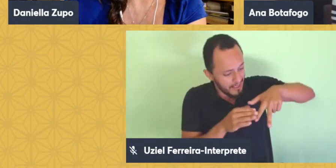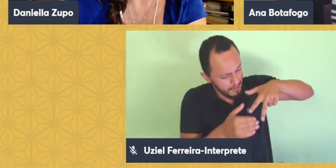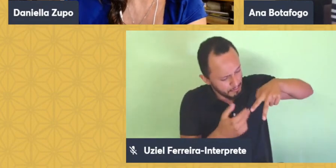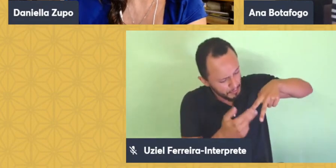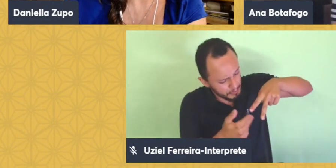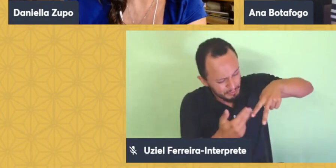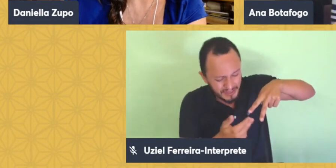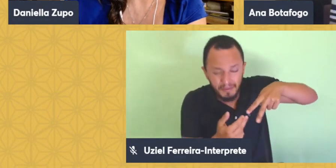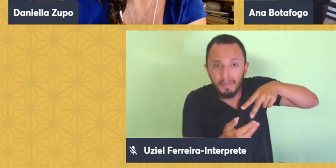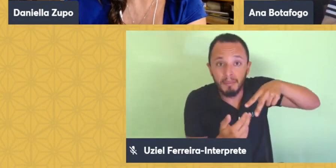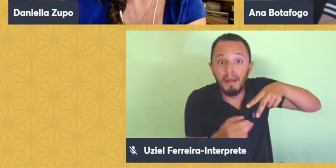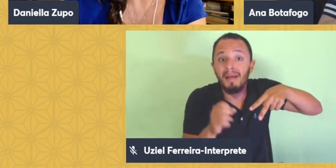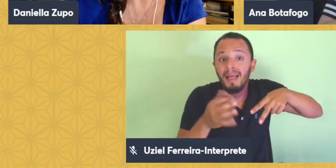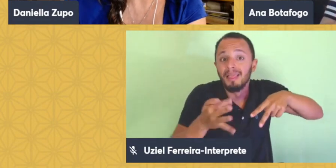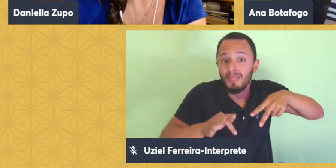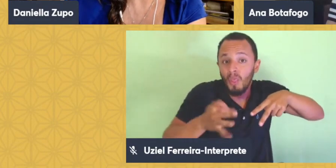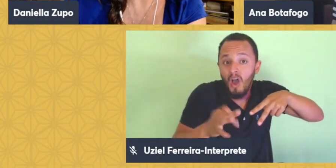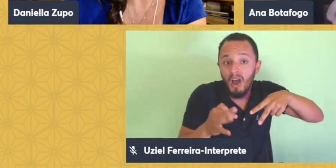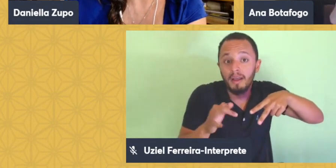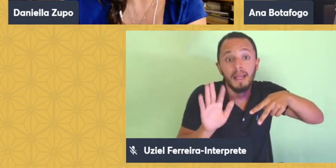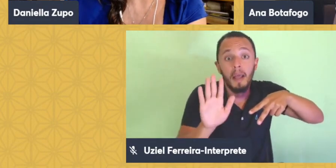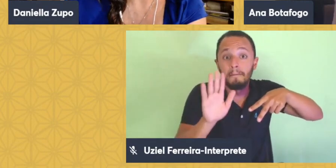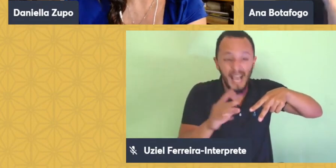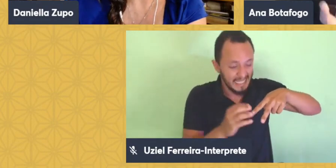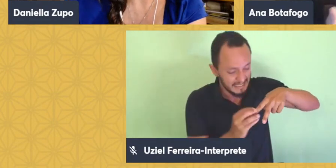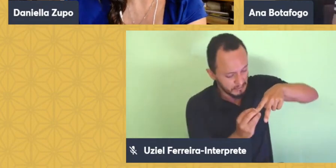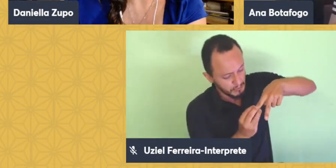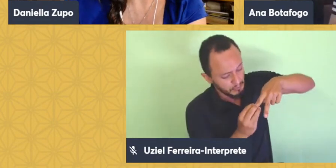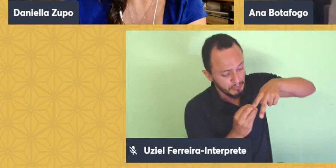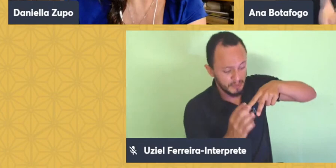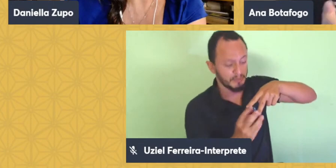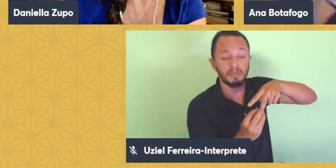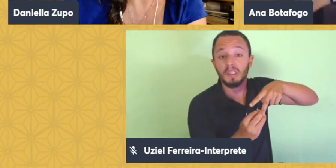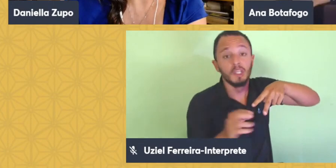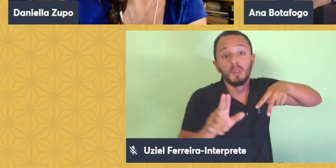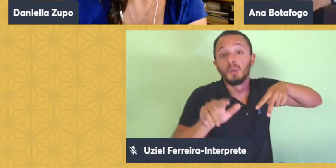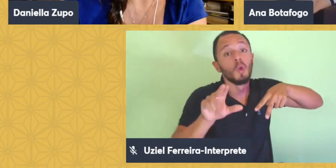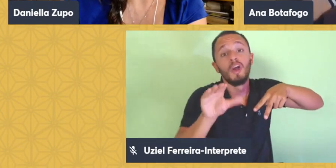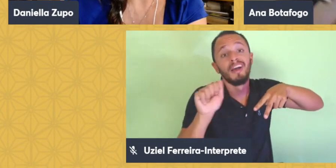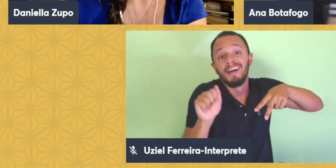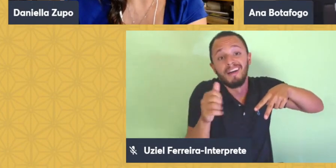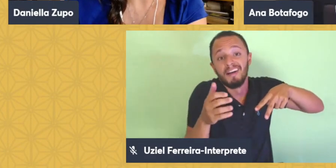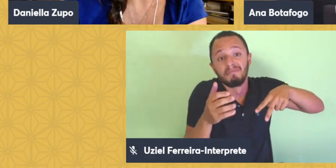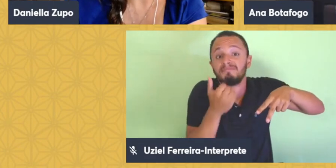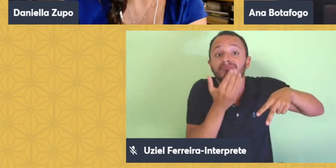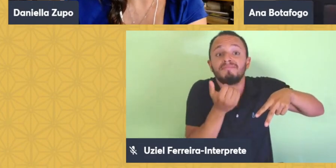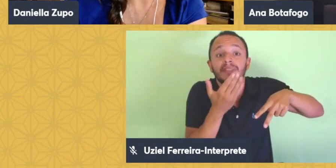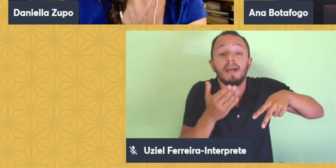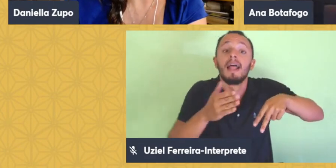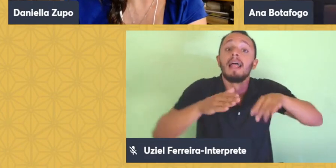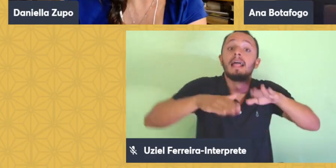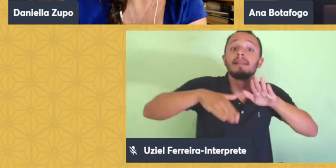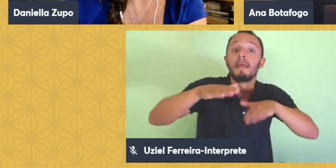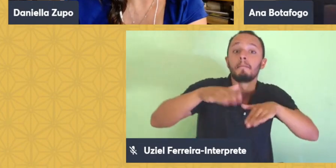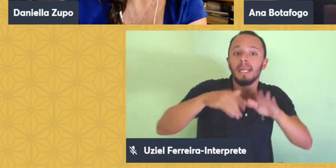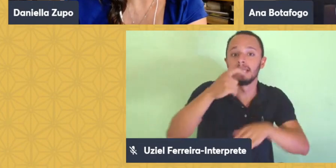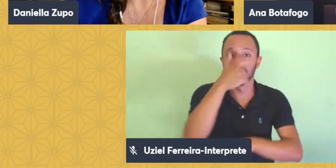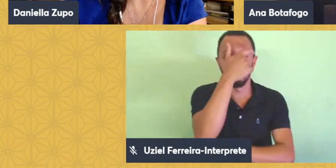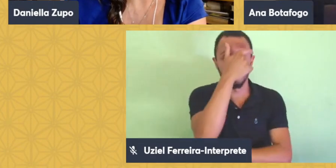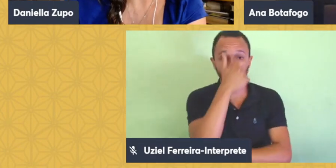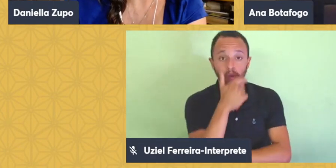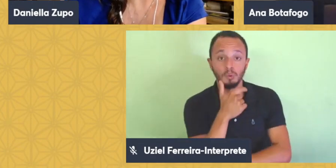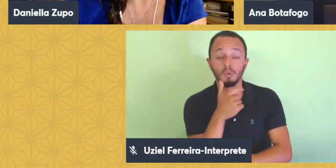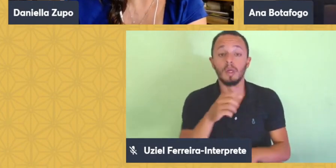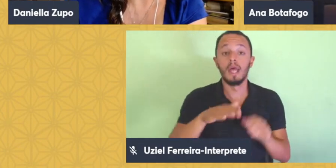ficou Grosso suficiente para que eu pudesse depende da pele de cada um de como você estica a ponta os